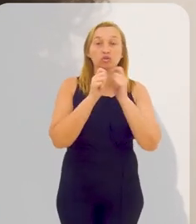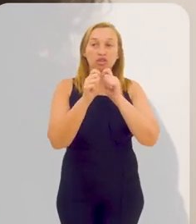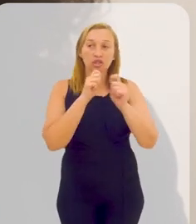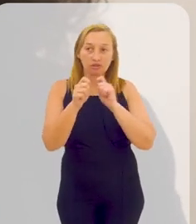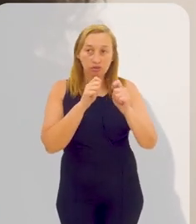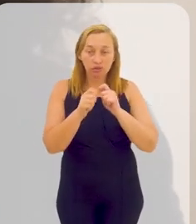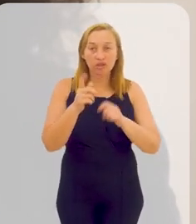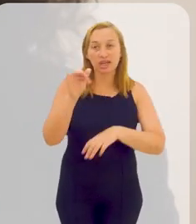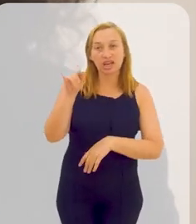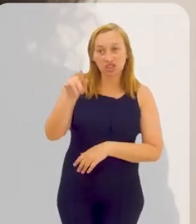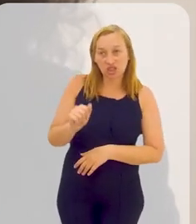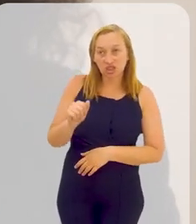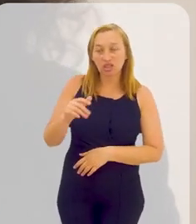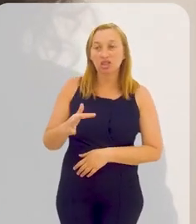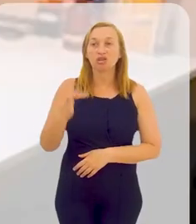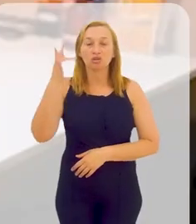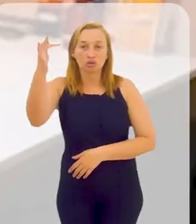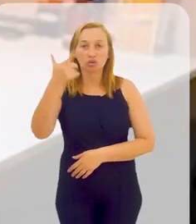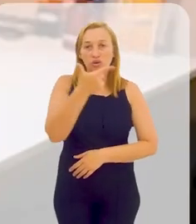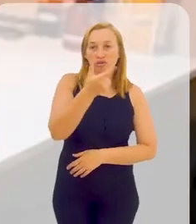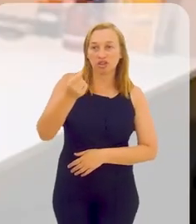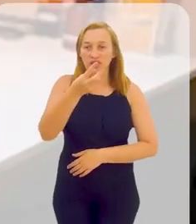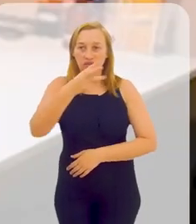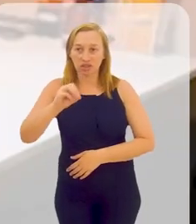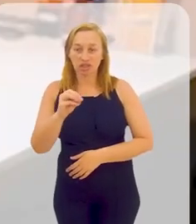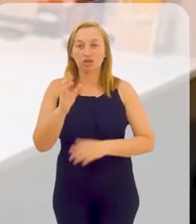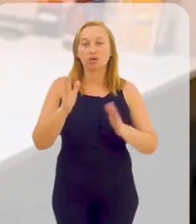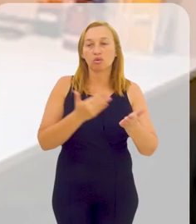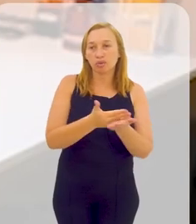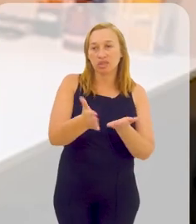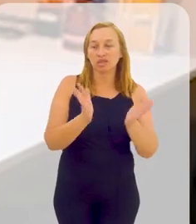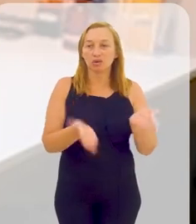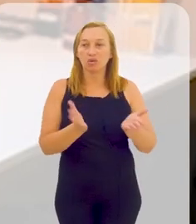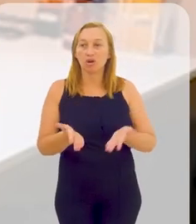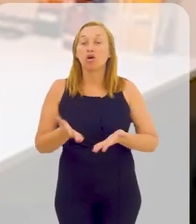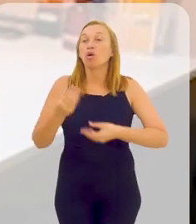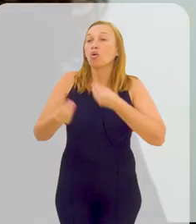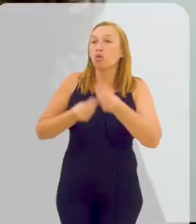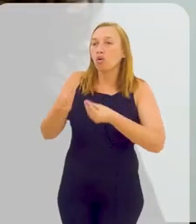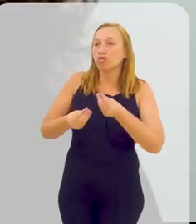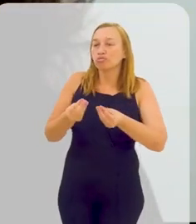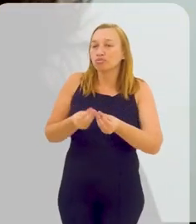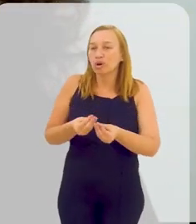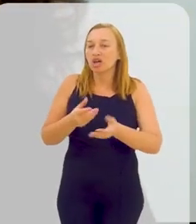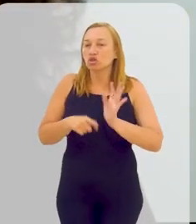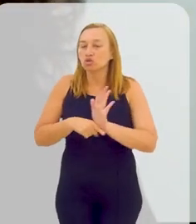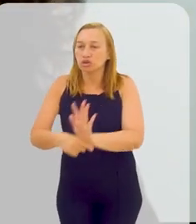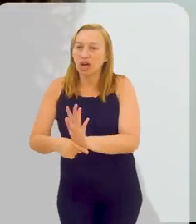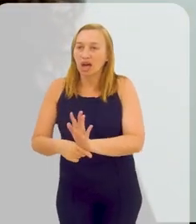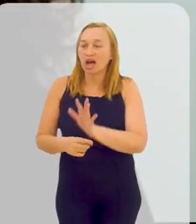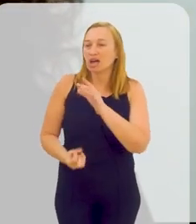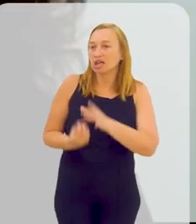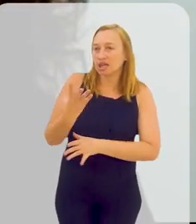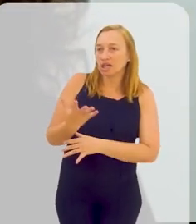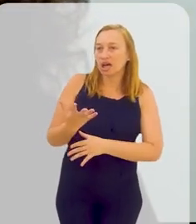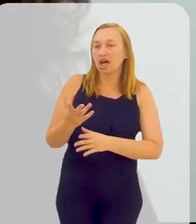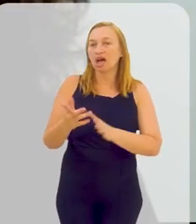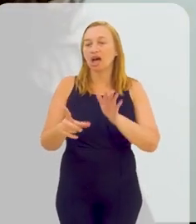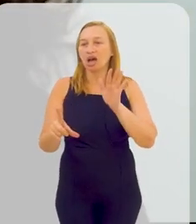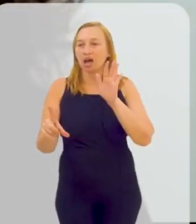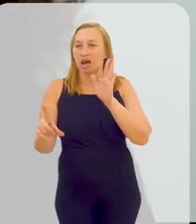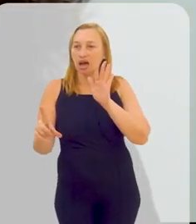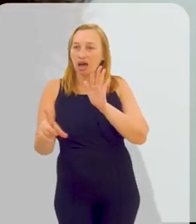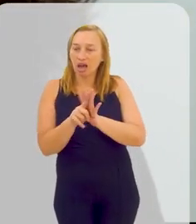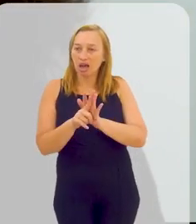em entrevista ao gênero de futuro 20 23 que começa agora como absolar pode ajudar a construir essa esse acabou